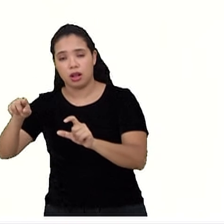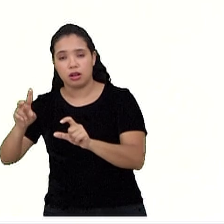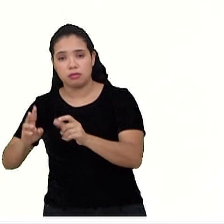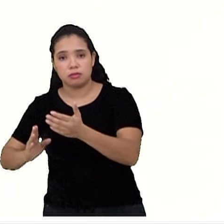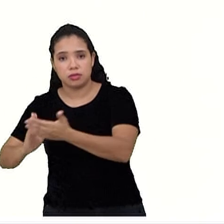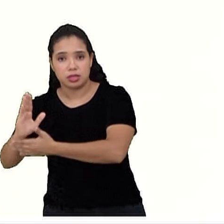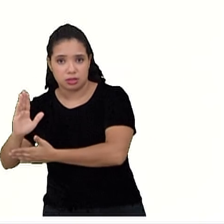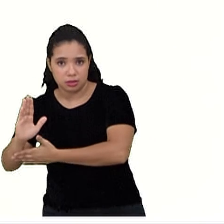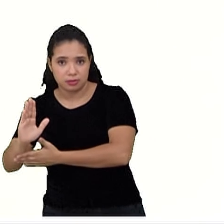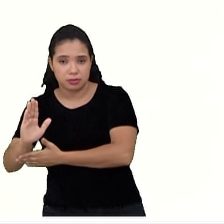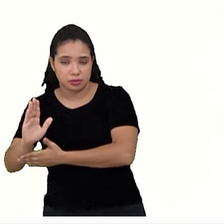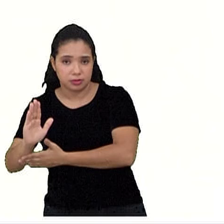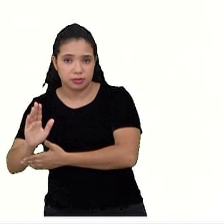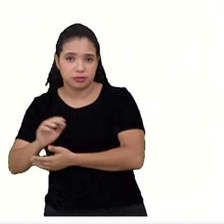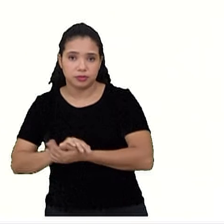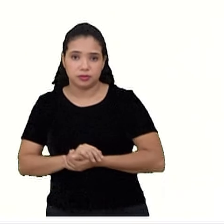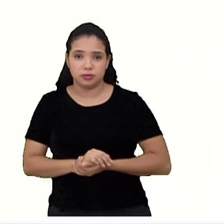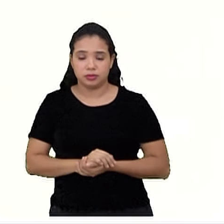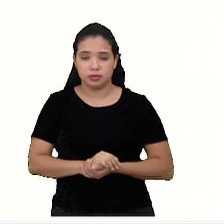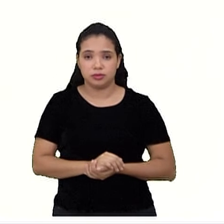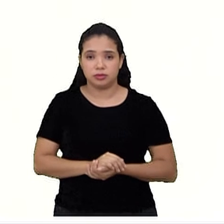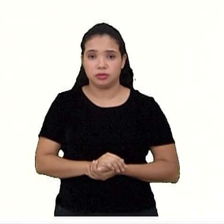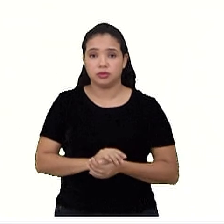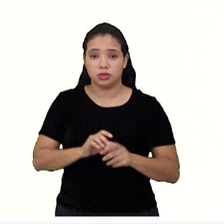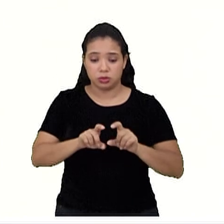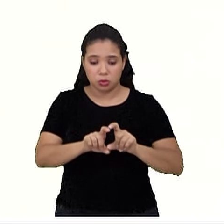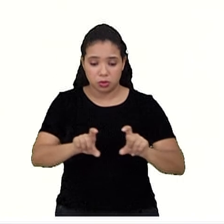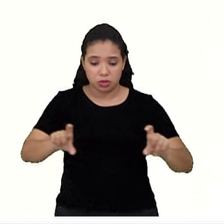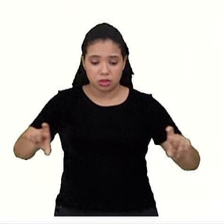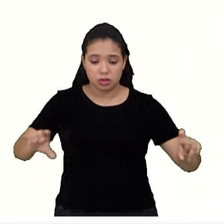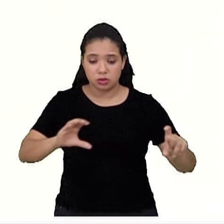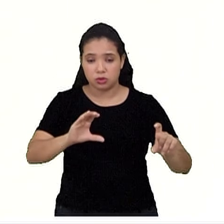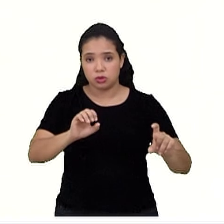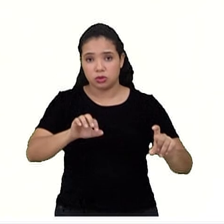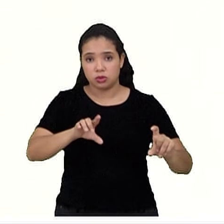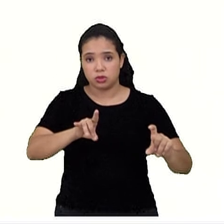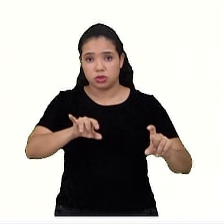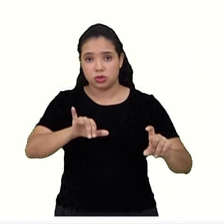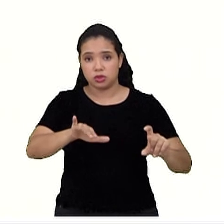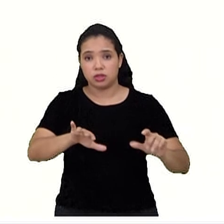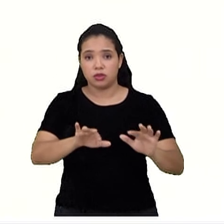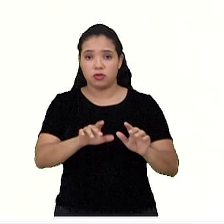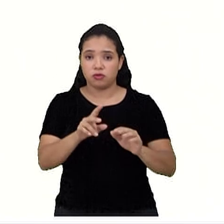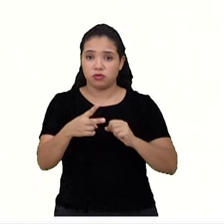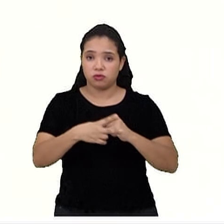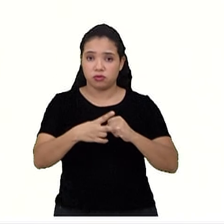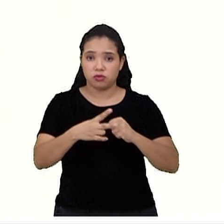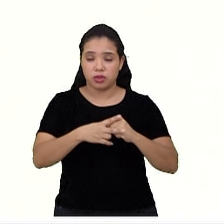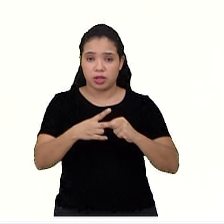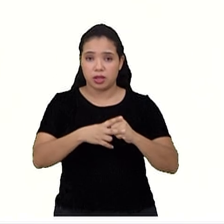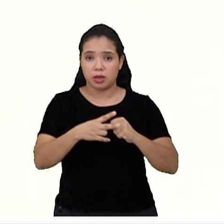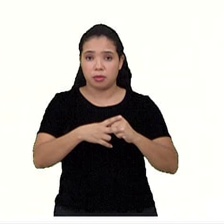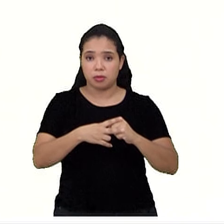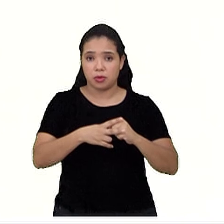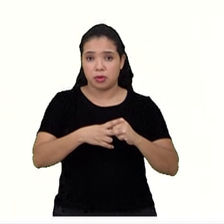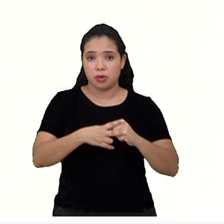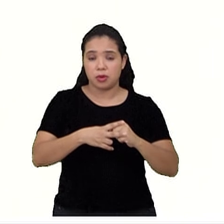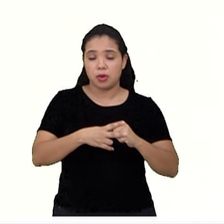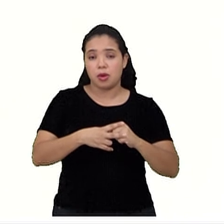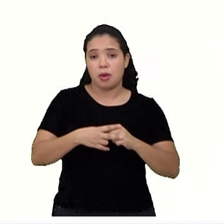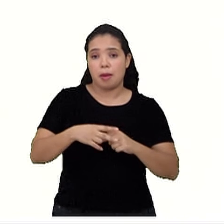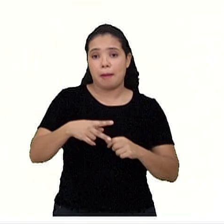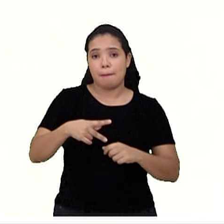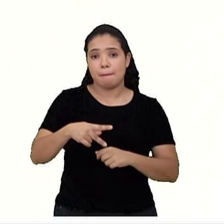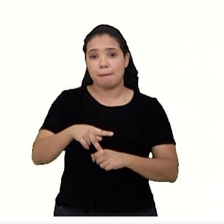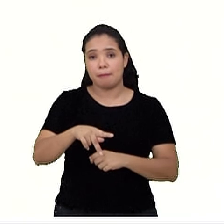passará, né? Na oração condicional, o verbo é usado no simple present, ou seja, no presente simples, enquanto o verbo